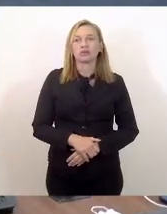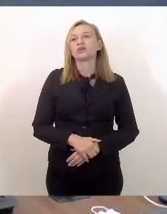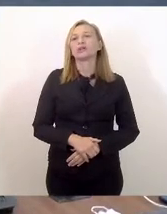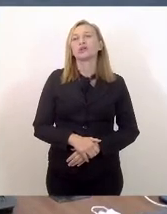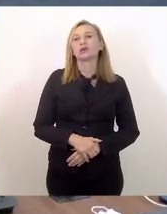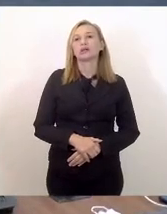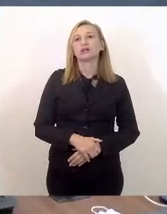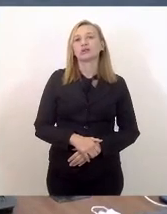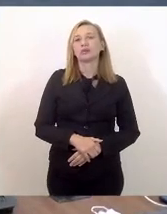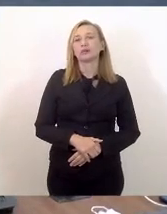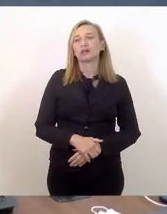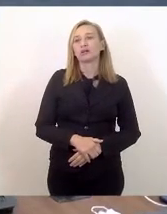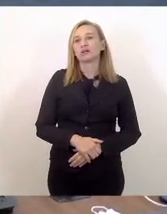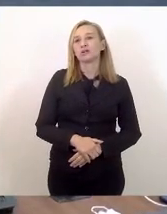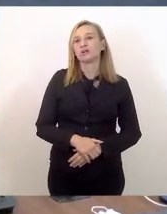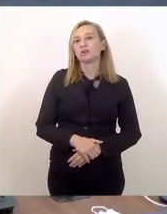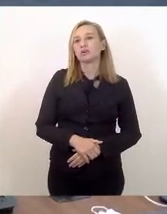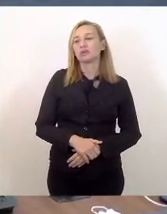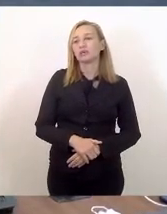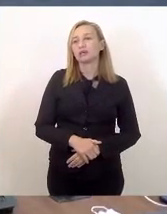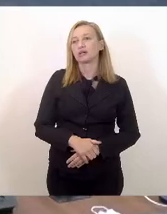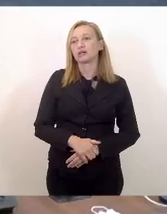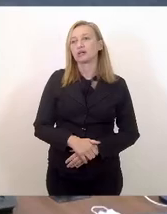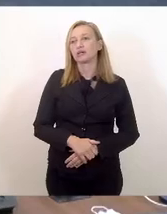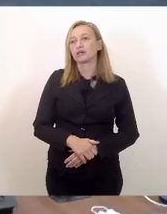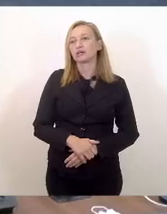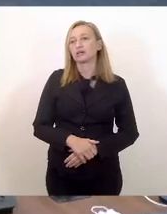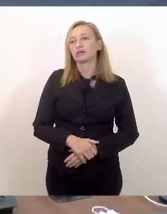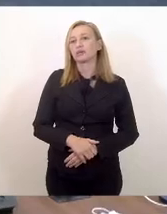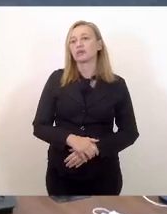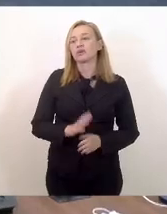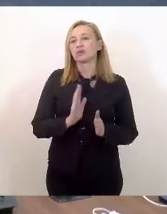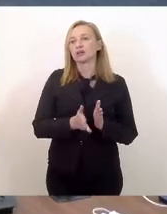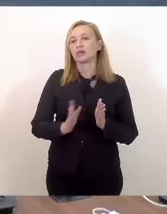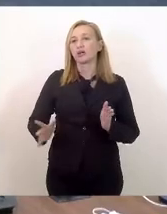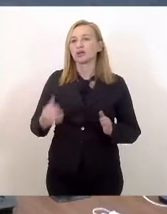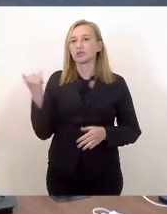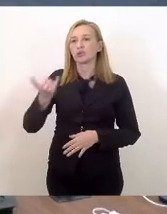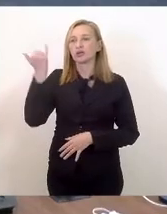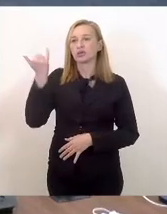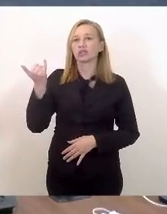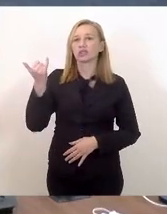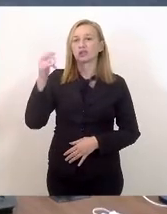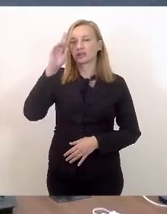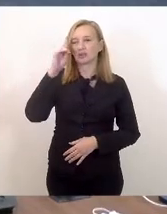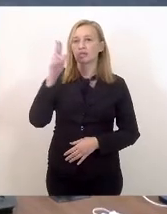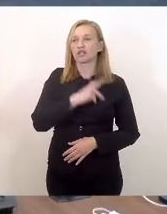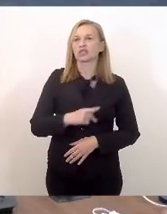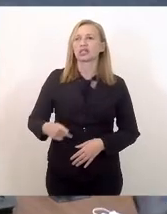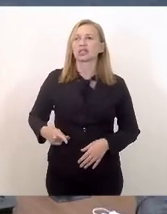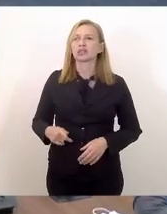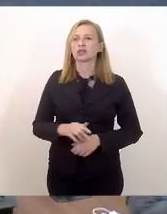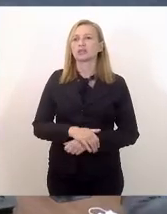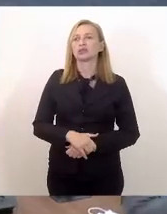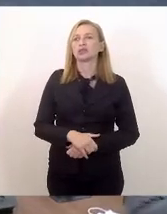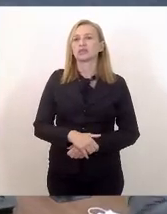Vai aqui, vem aqui. Presidente, uma questão de ordem importante, por favor.